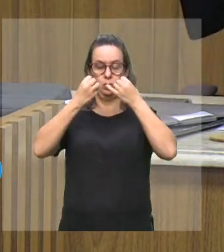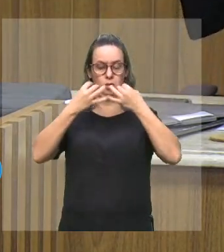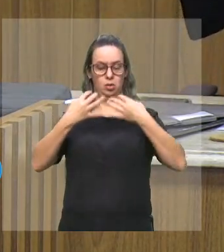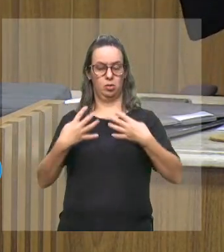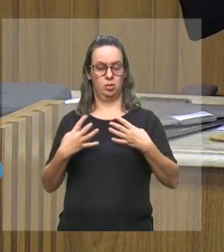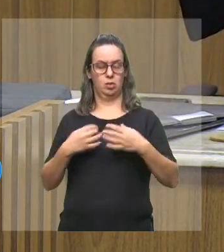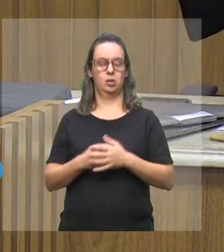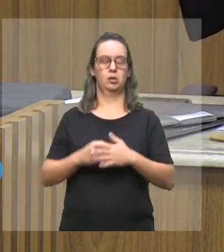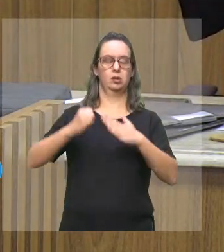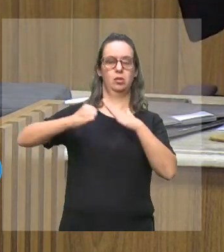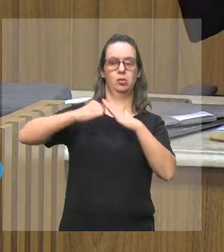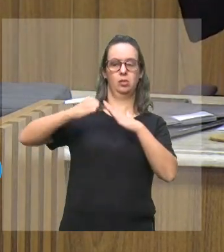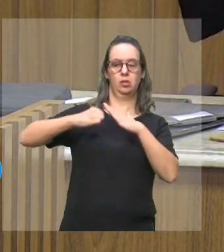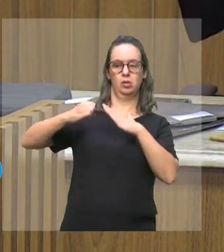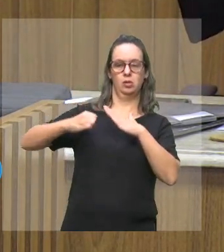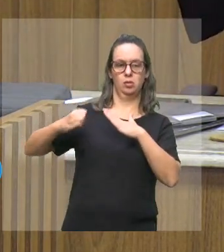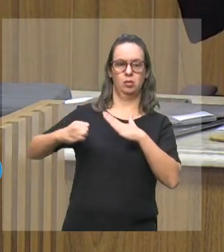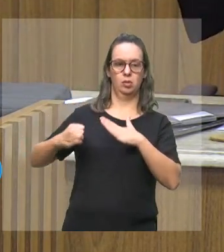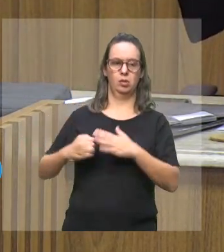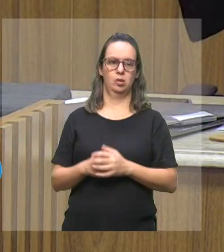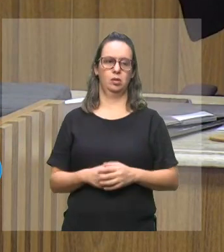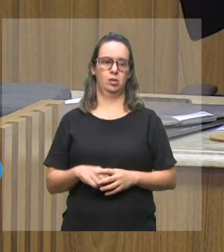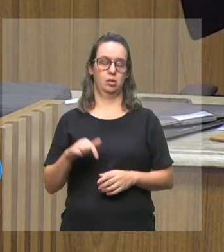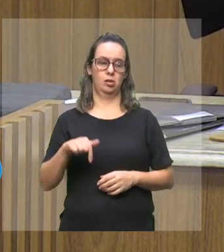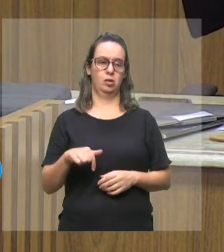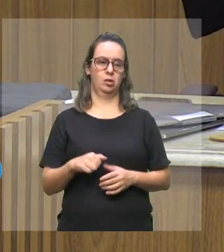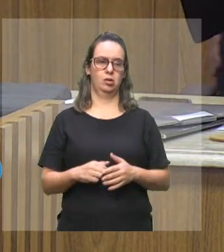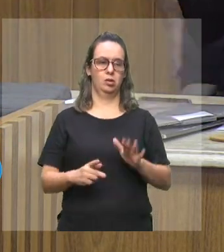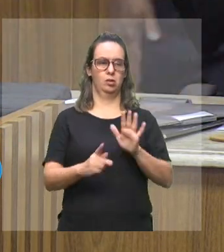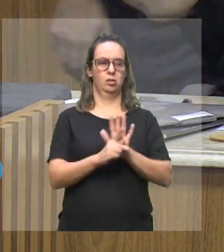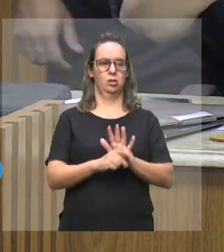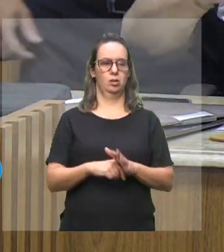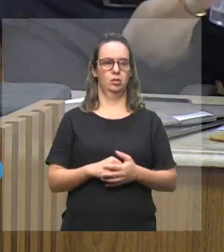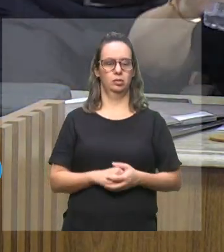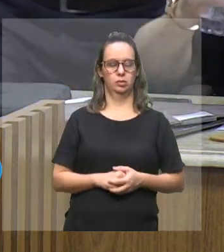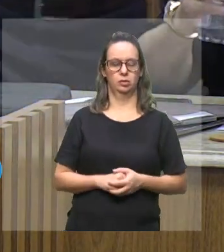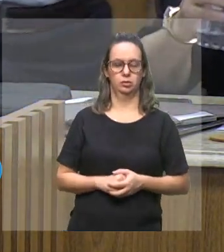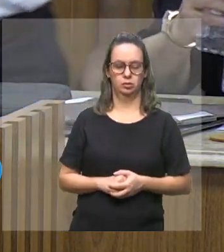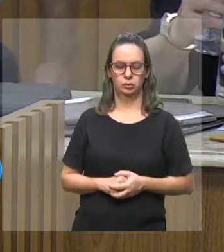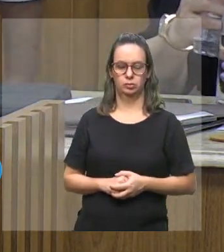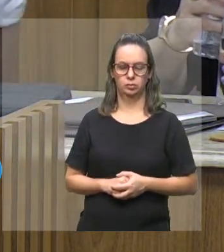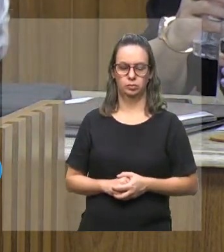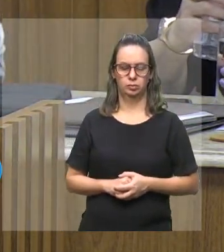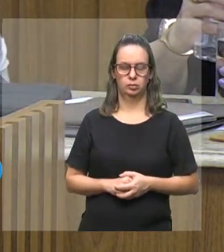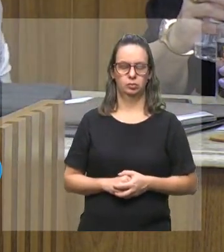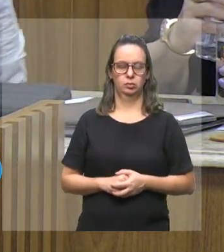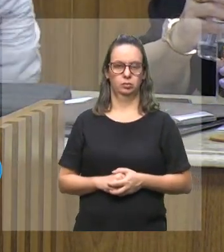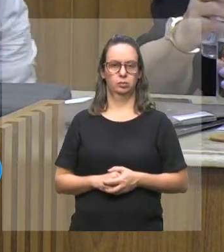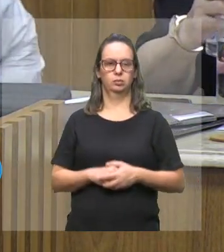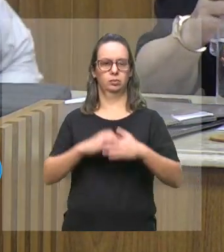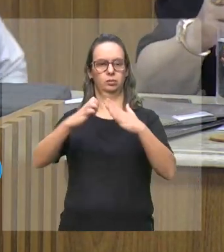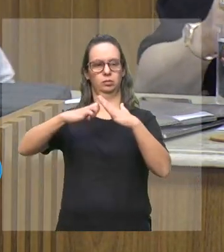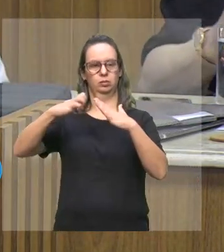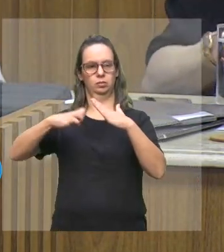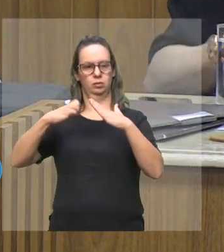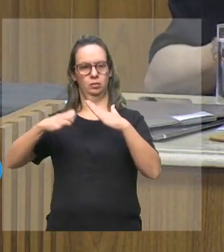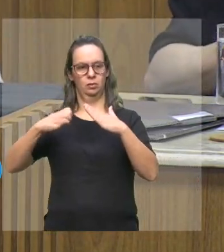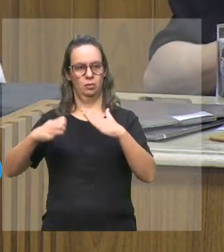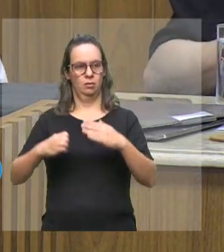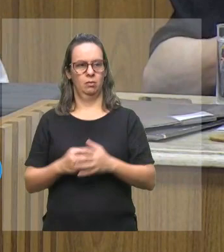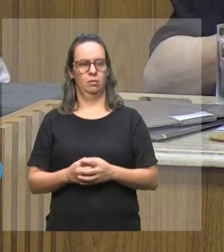das emendas a esse projeto. Senhor presidente, são emendas